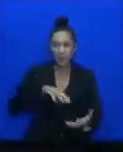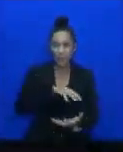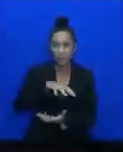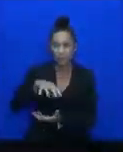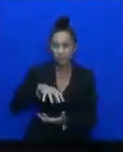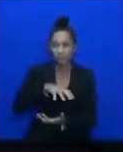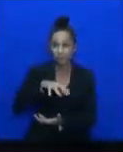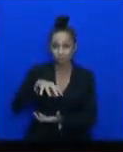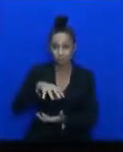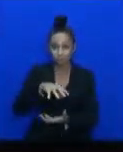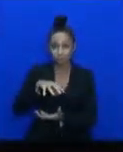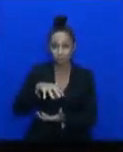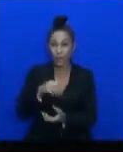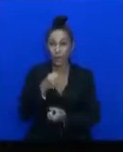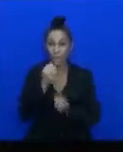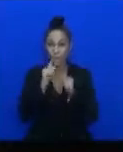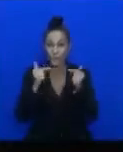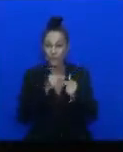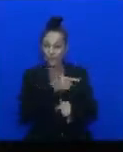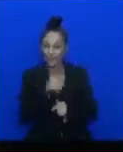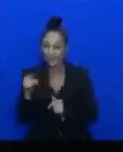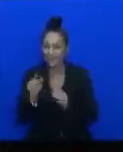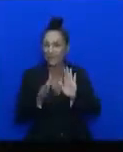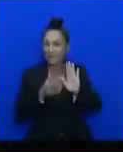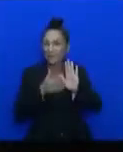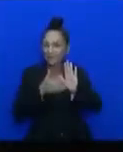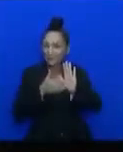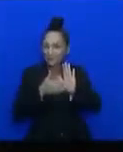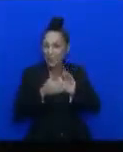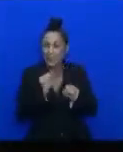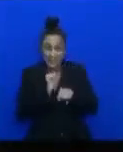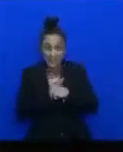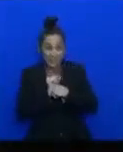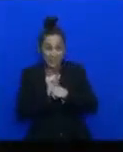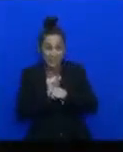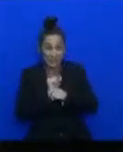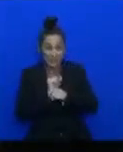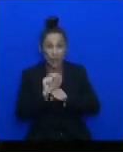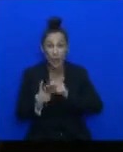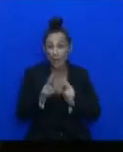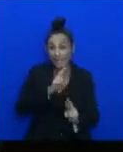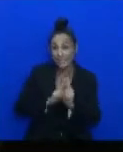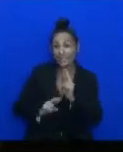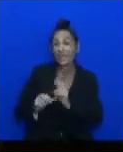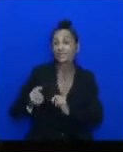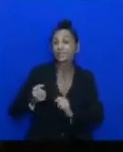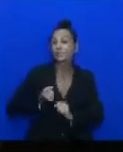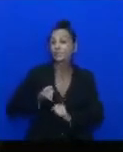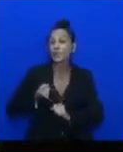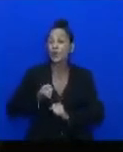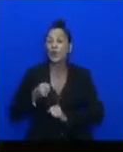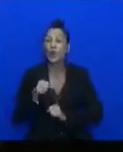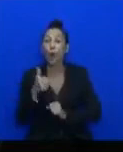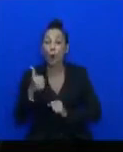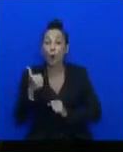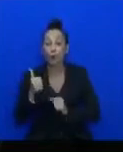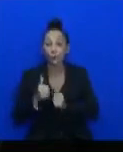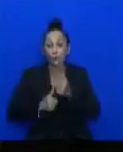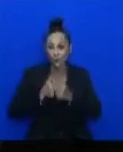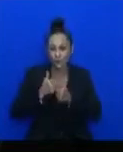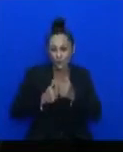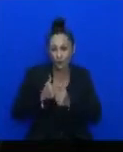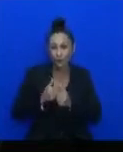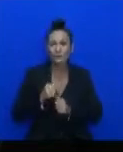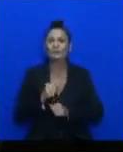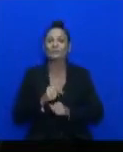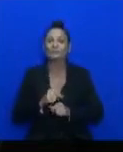Globo carregado. Boa sorte para você que apostou. Está aguardando o resultado do jogo número 11 da Loteca.